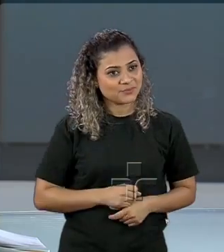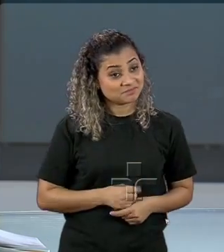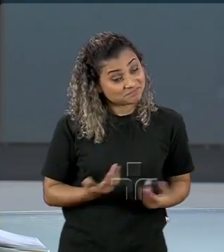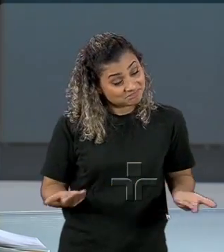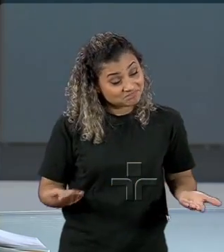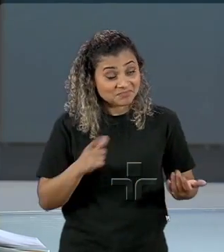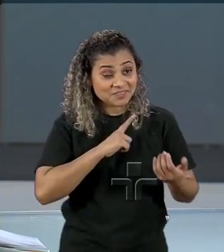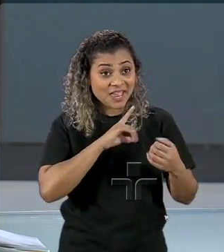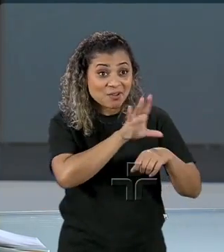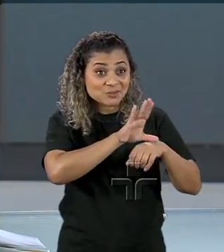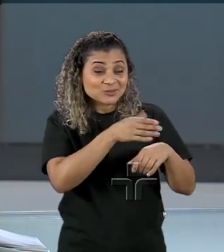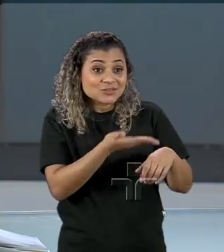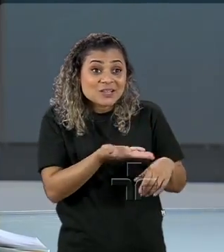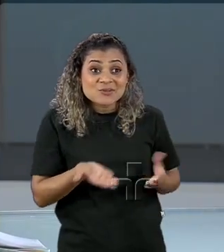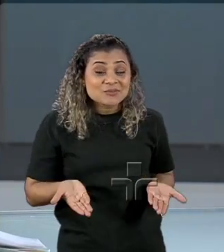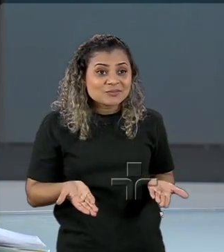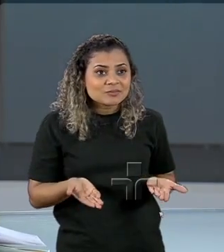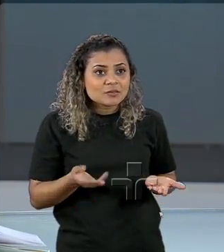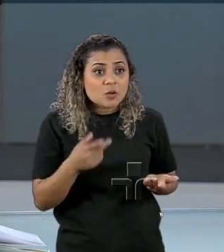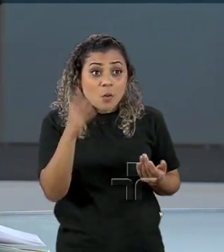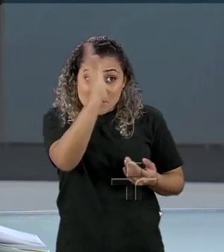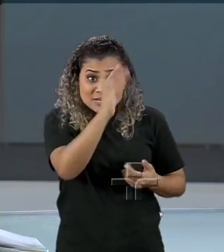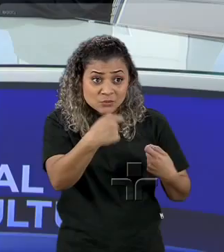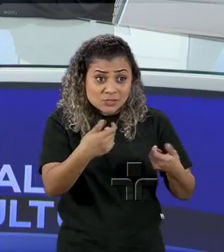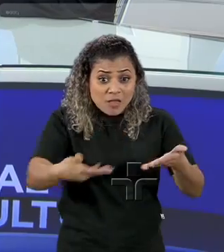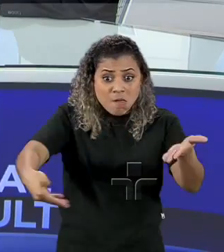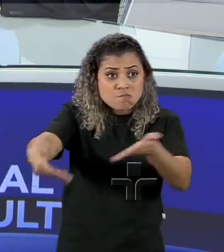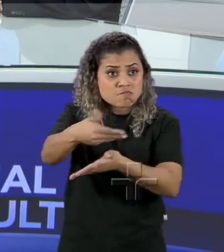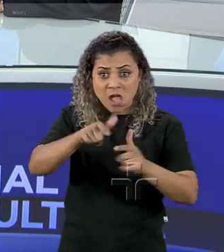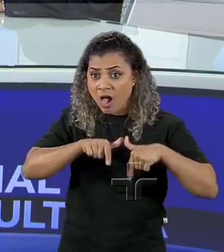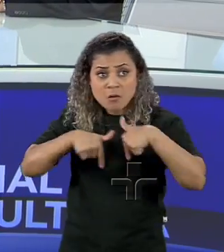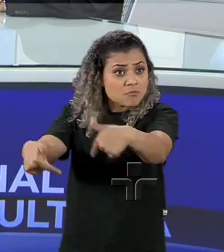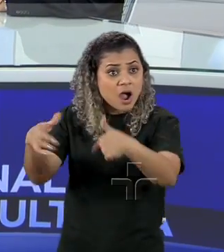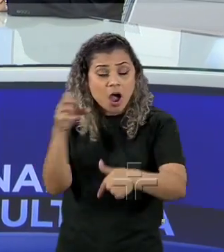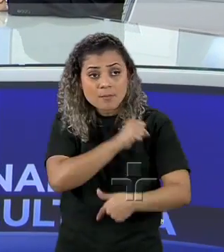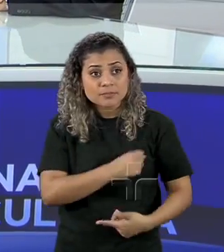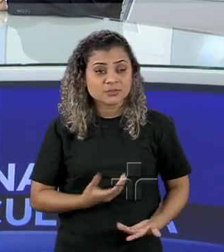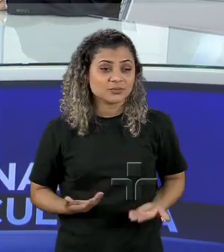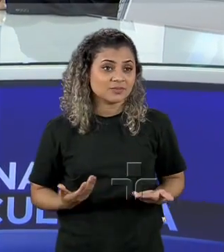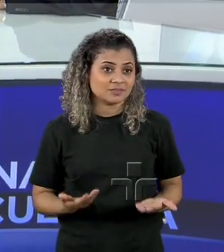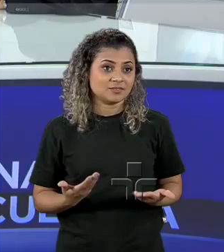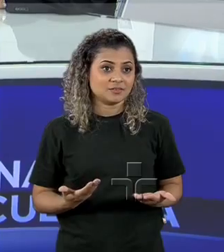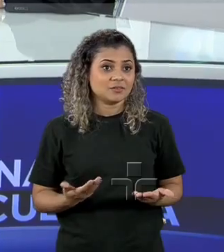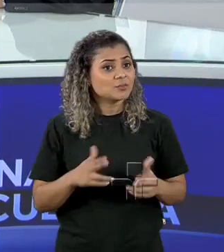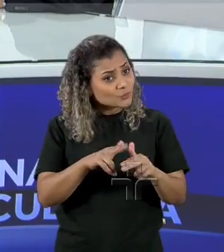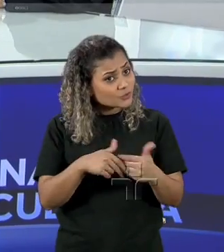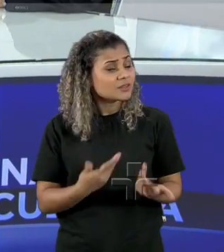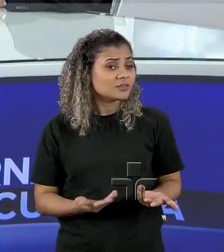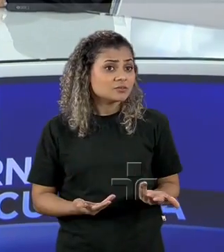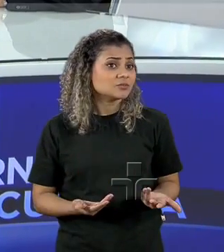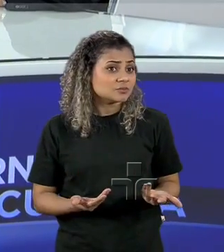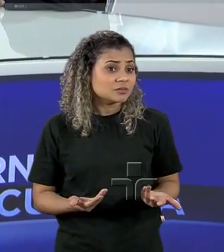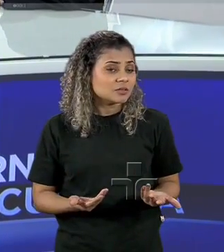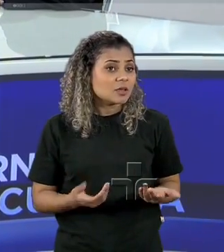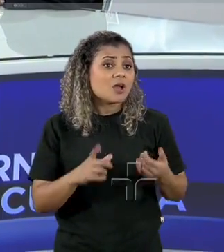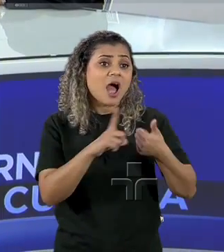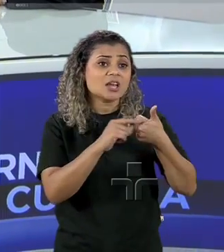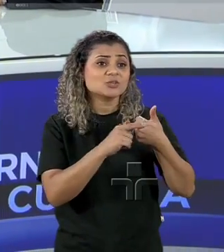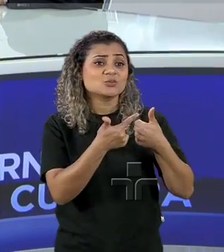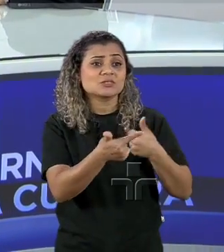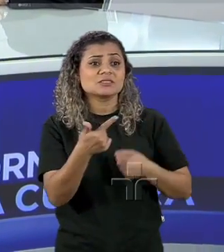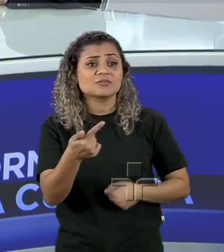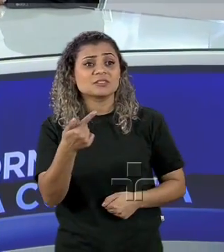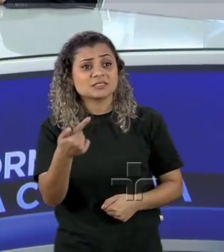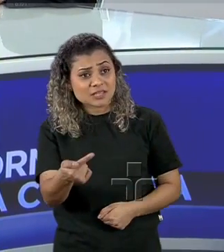incisivo, ser proativo, verdadeiramente, ativista, aí sim, no melhor sentido. O artigo